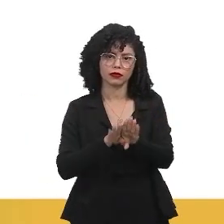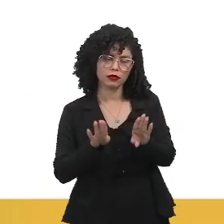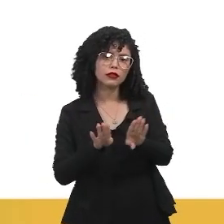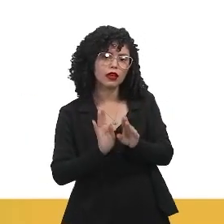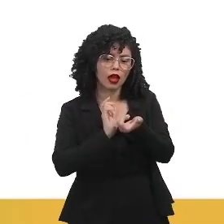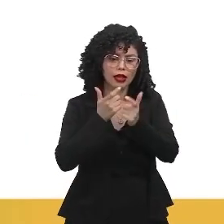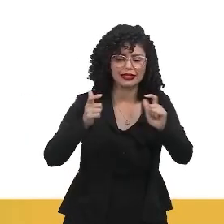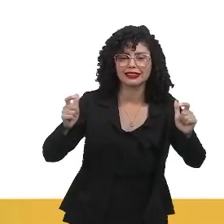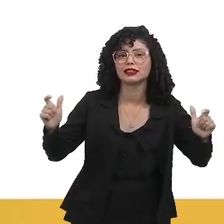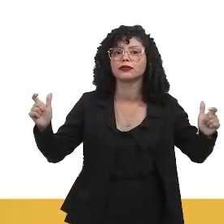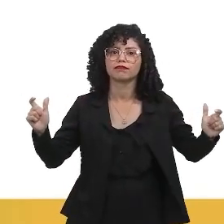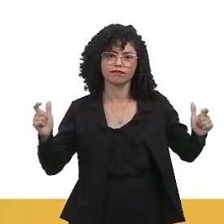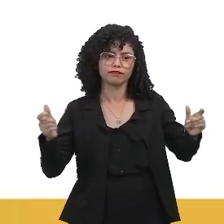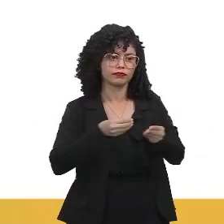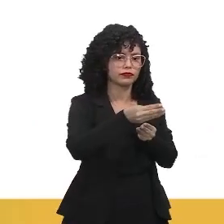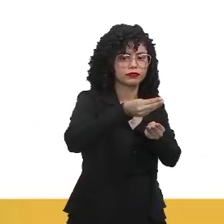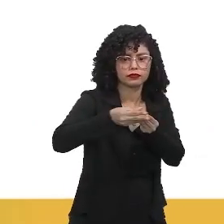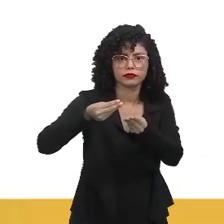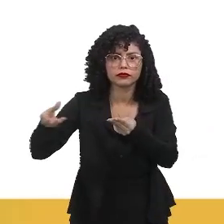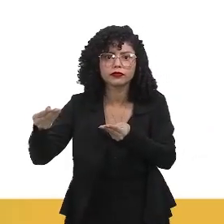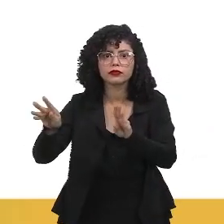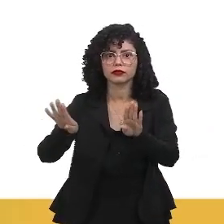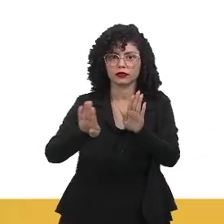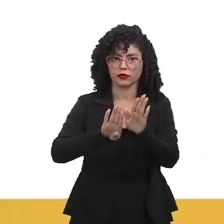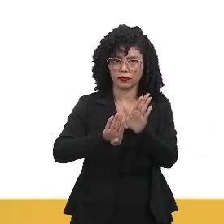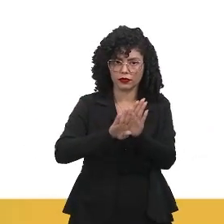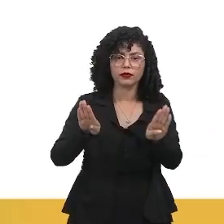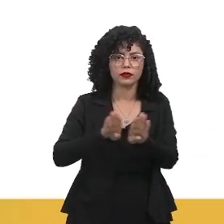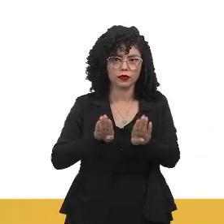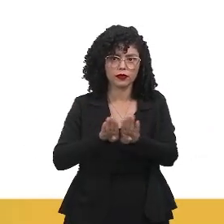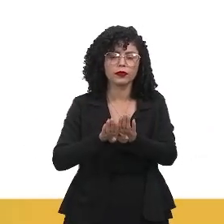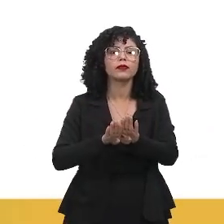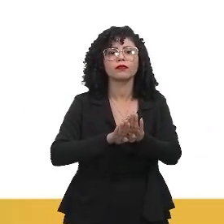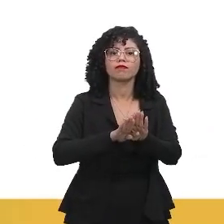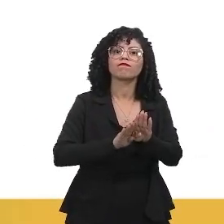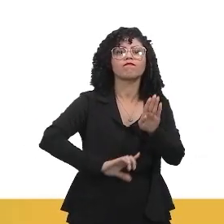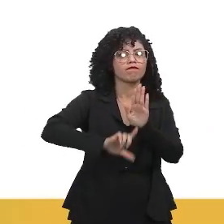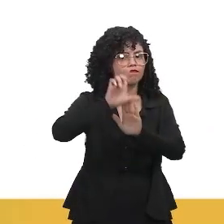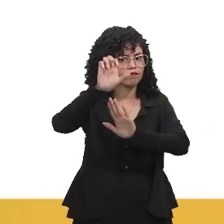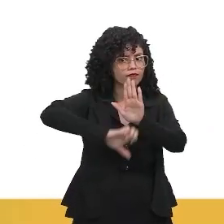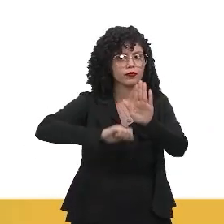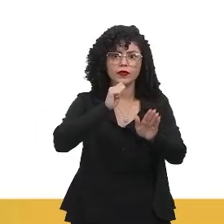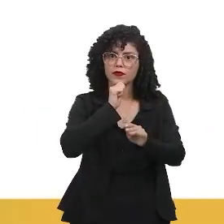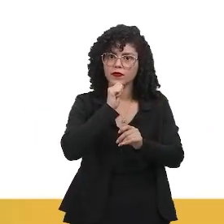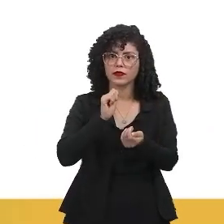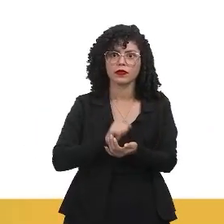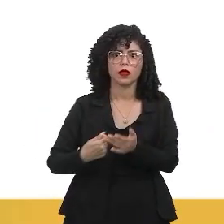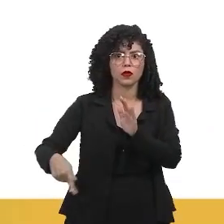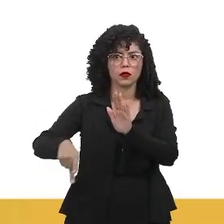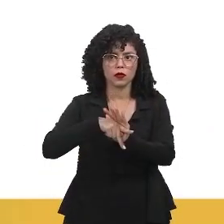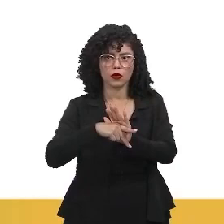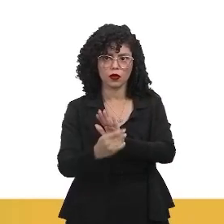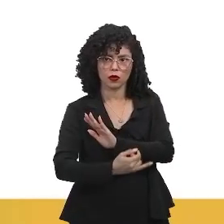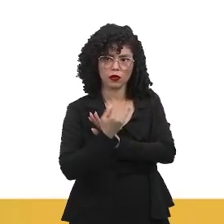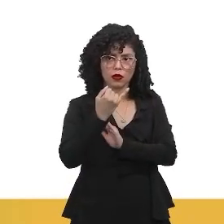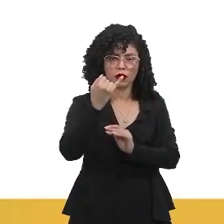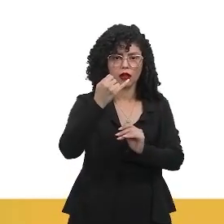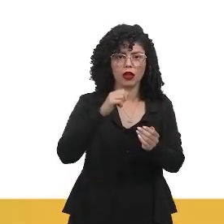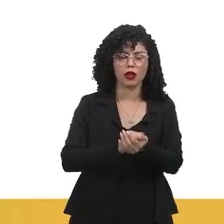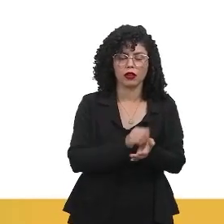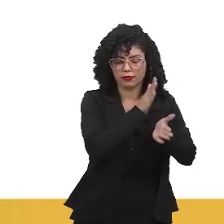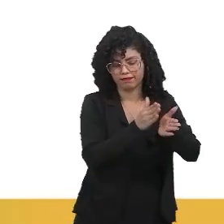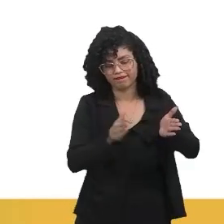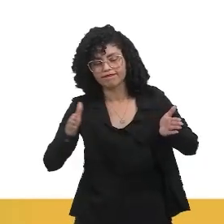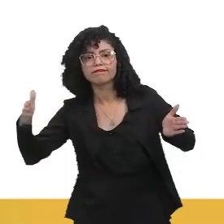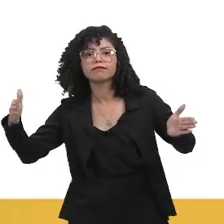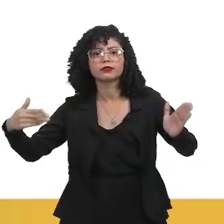essa grande redistribuição das ilegalidades se traduzirá até por uma especialização dos circuitos